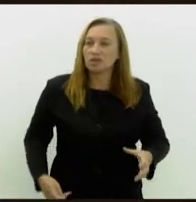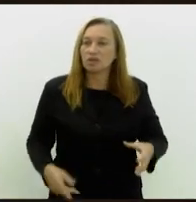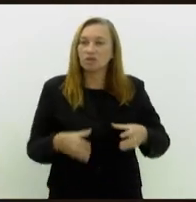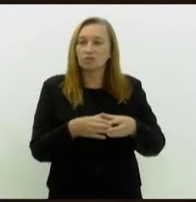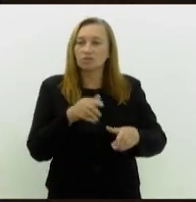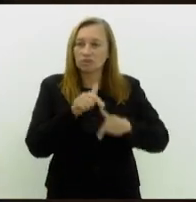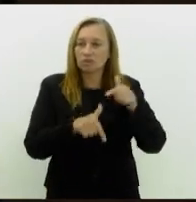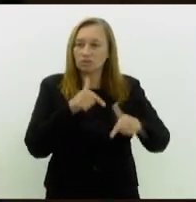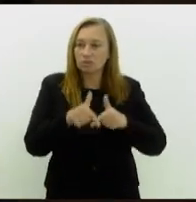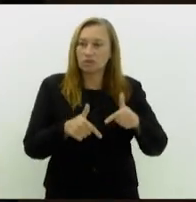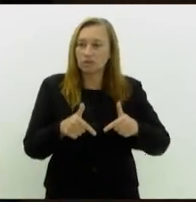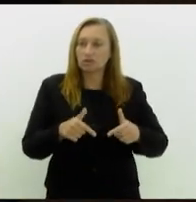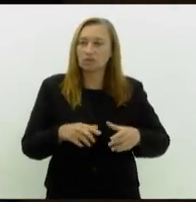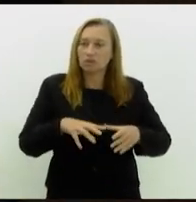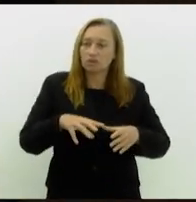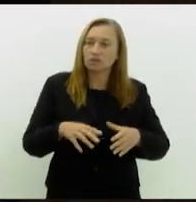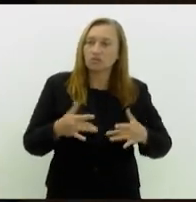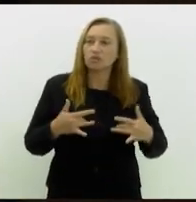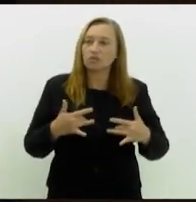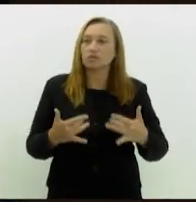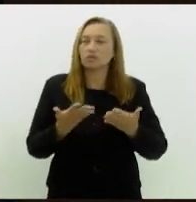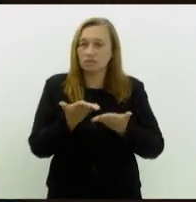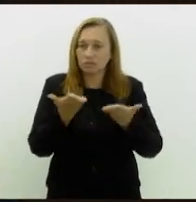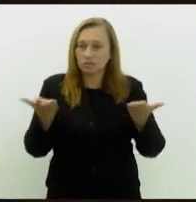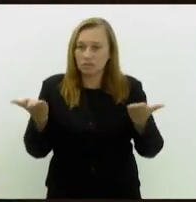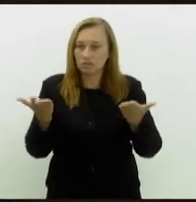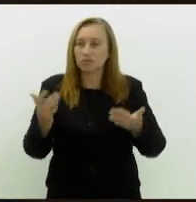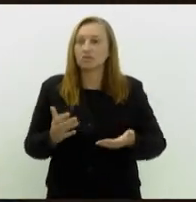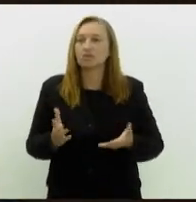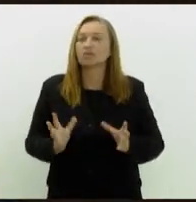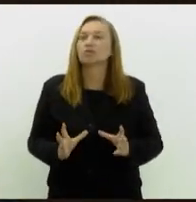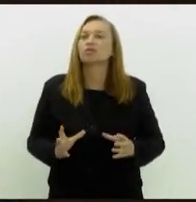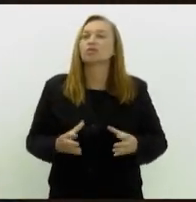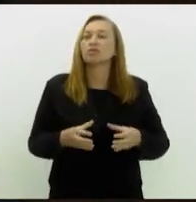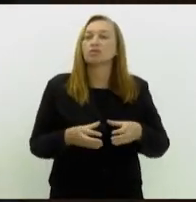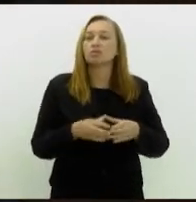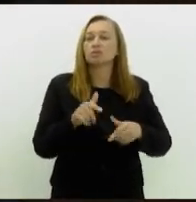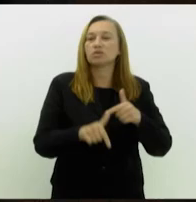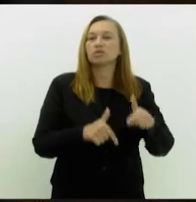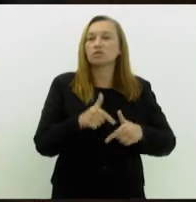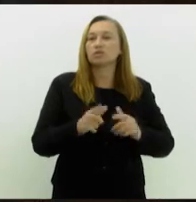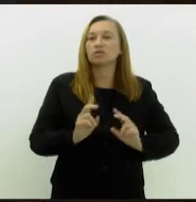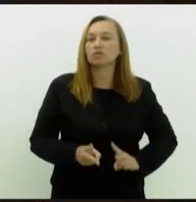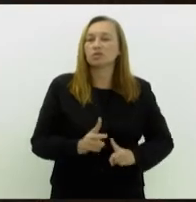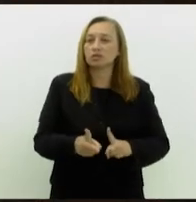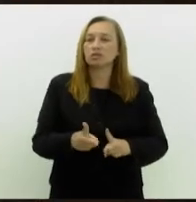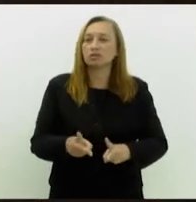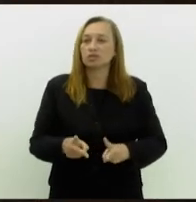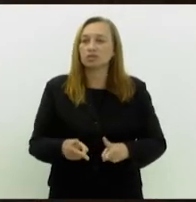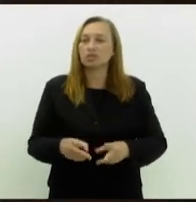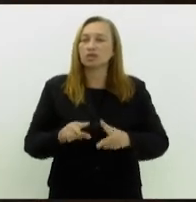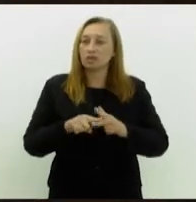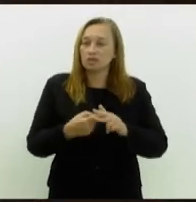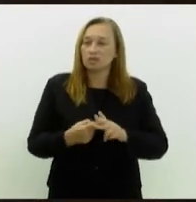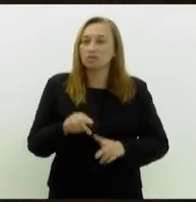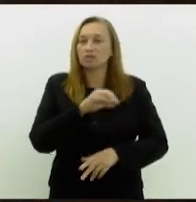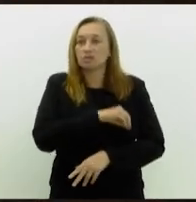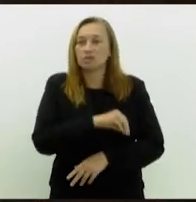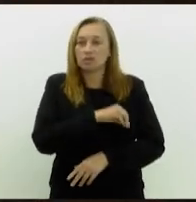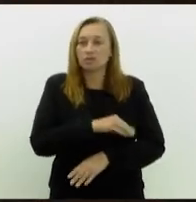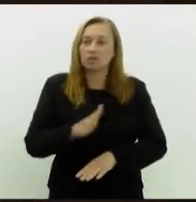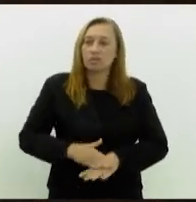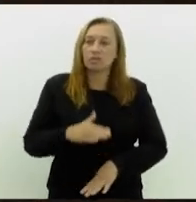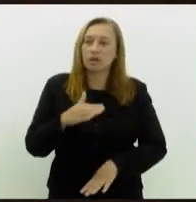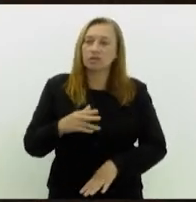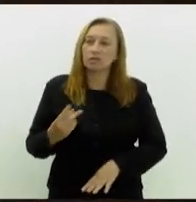trabalho coloco essa comissão à disposição de todas as categorias para que consigamos conquistar esse reajuste que é mais